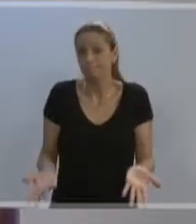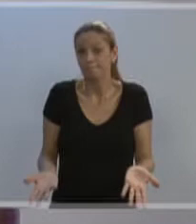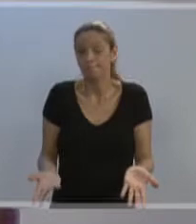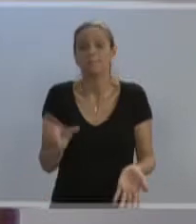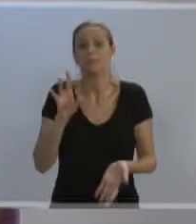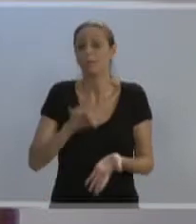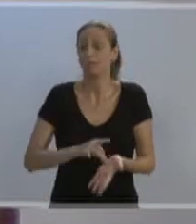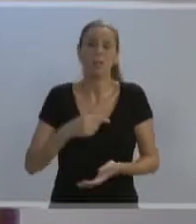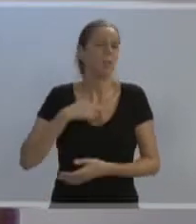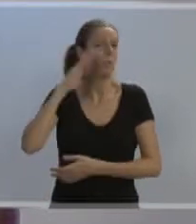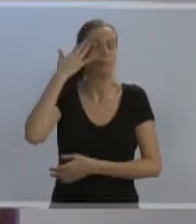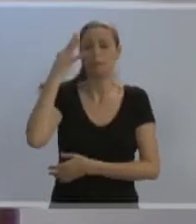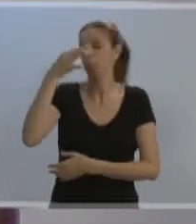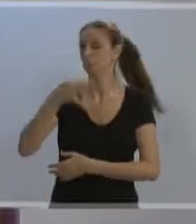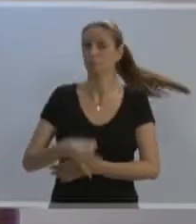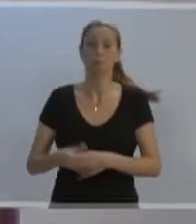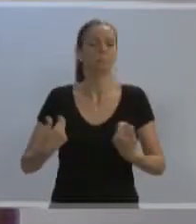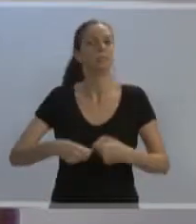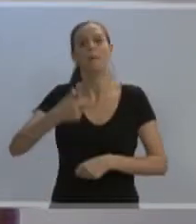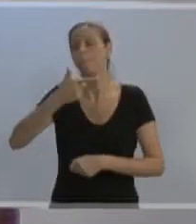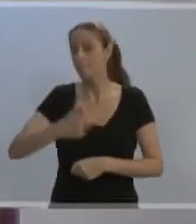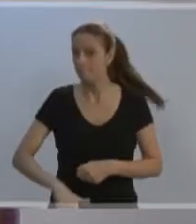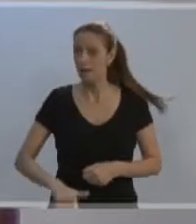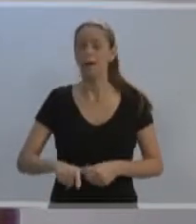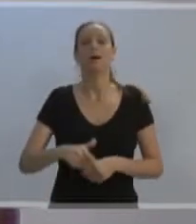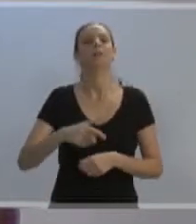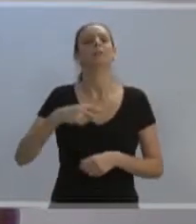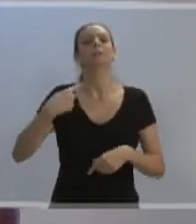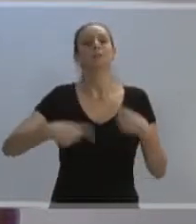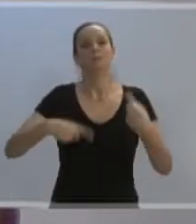que não compreendi, acho que precisa discutir.